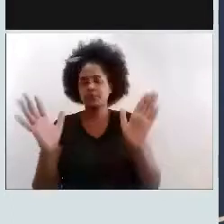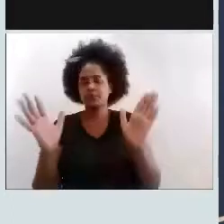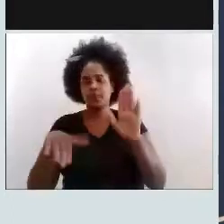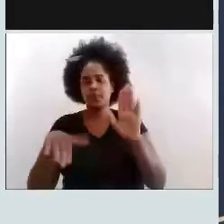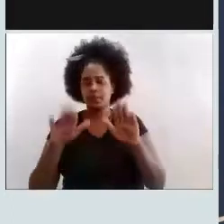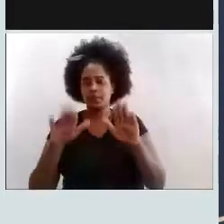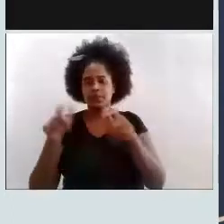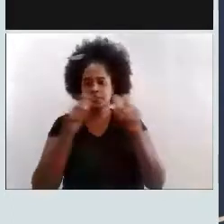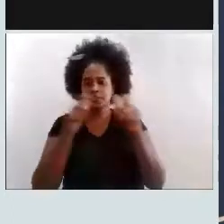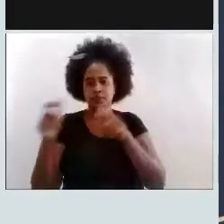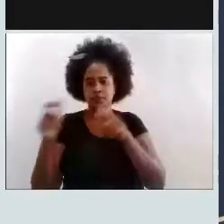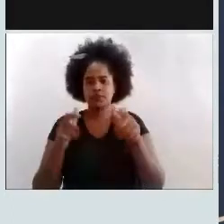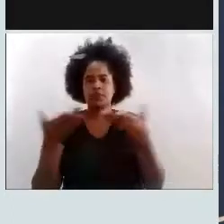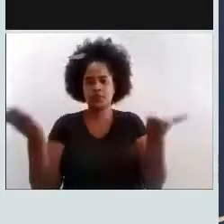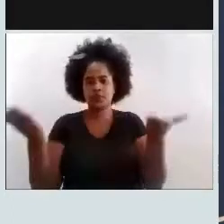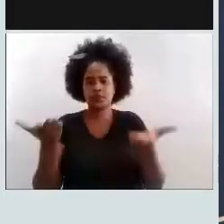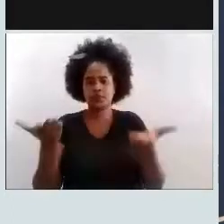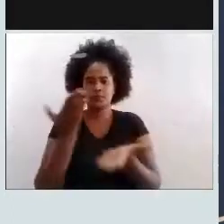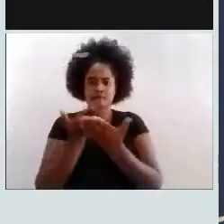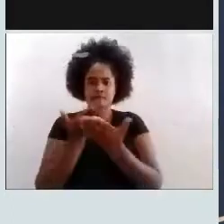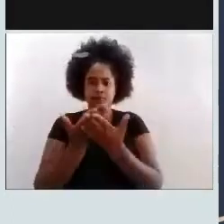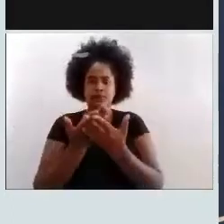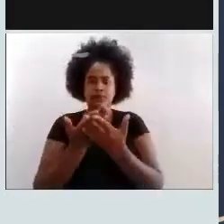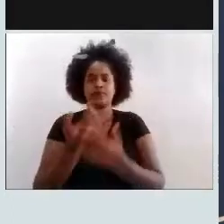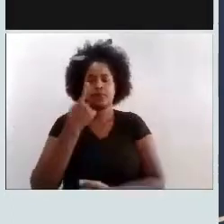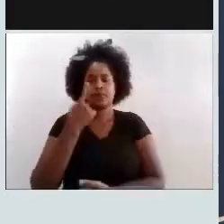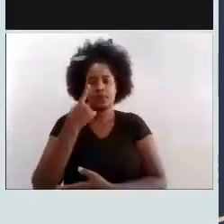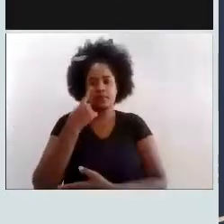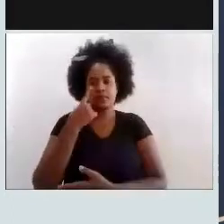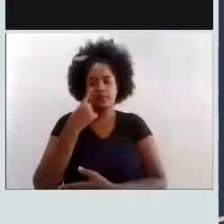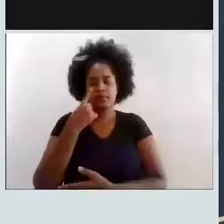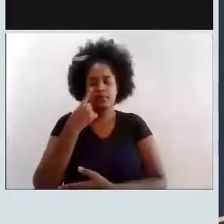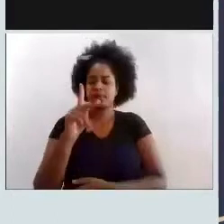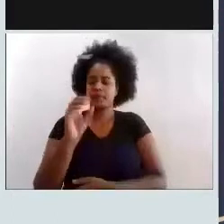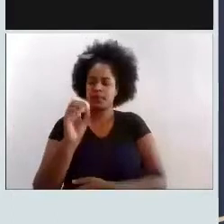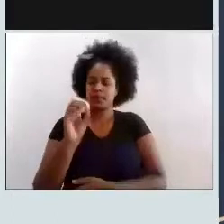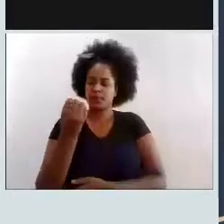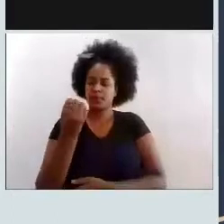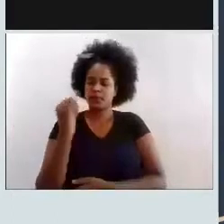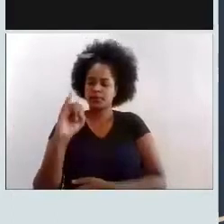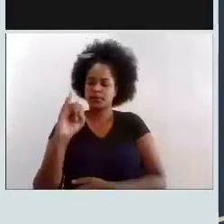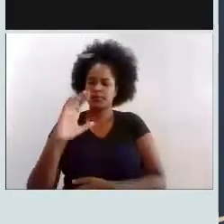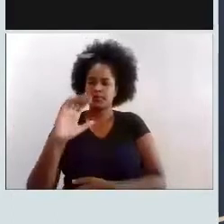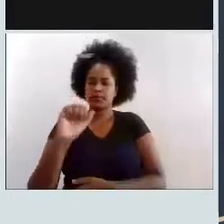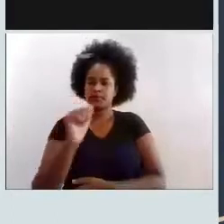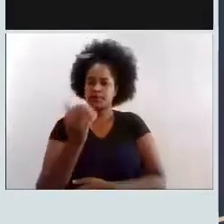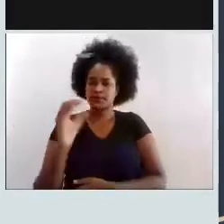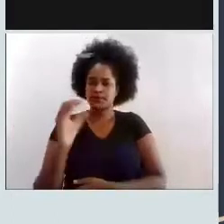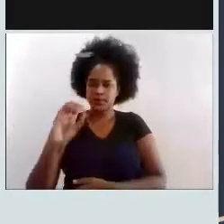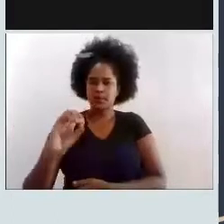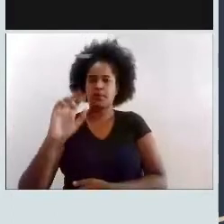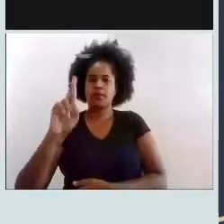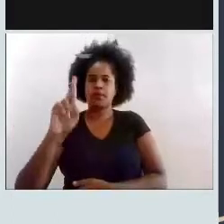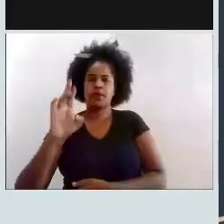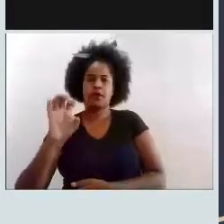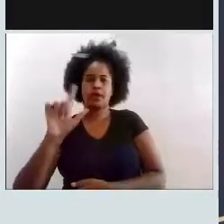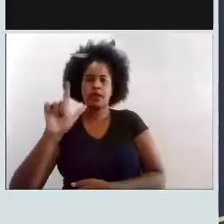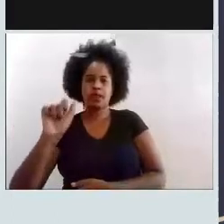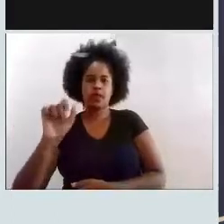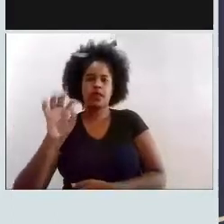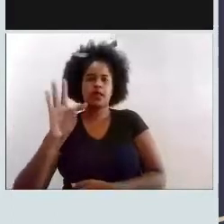E quando nós falamos em posição relativa entre reta e plano, nós estamos falando em reta contida no